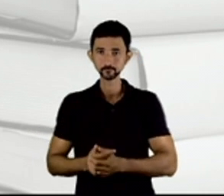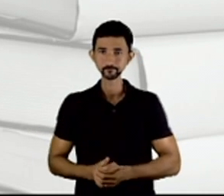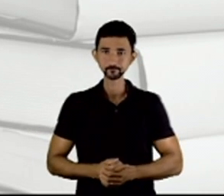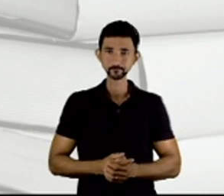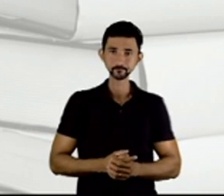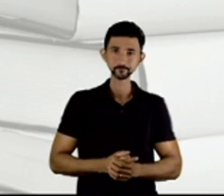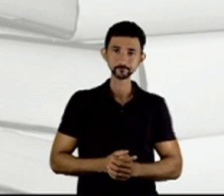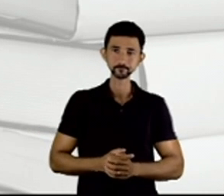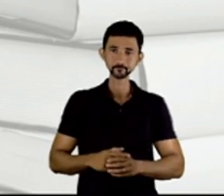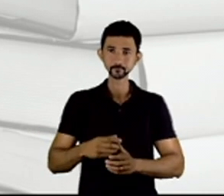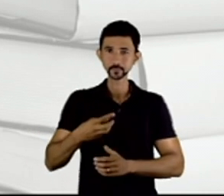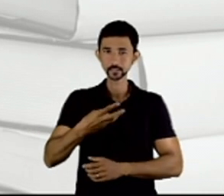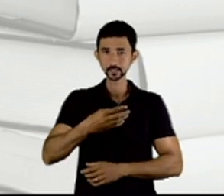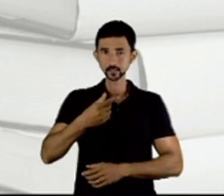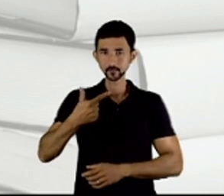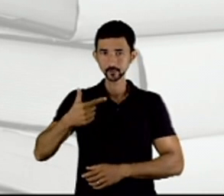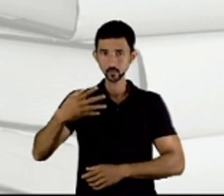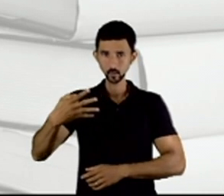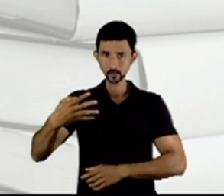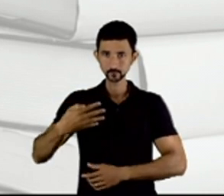3,272727 dá 324.